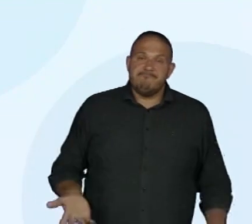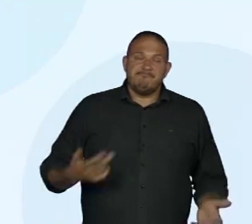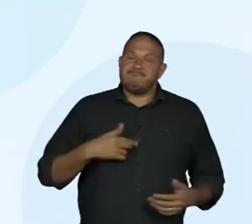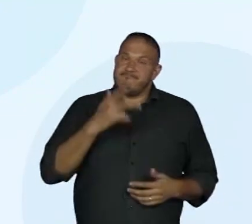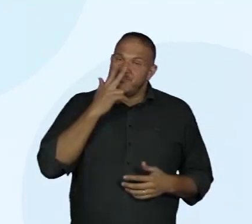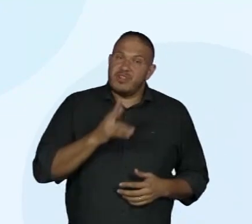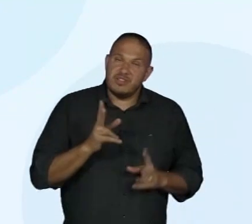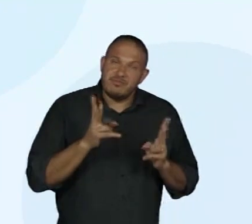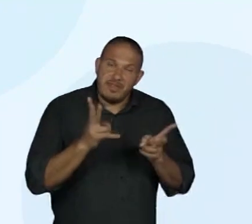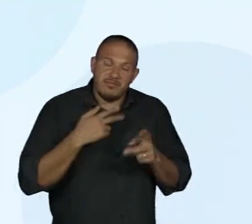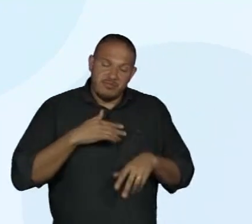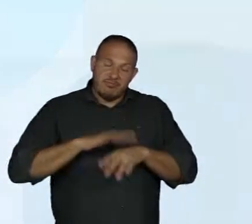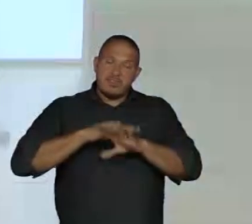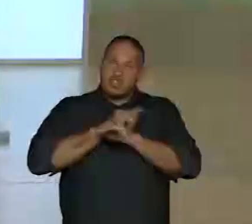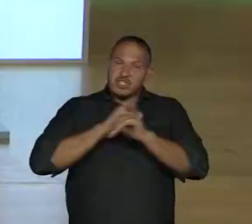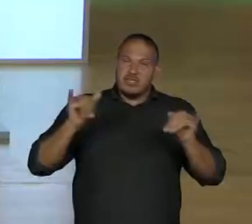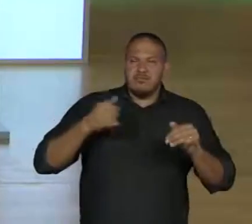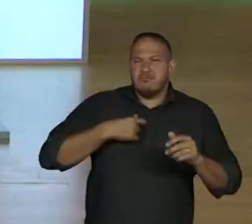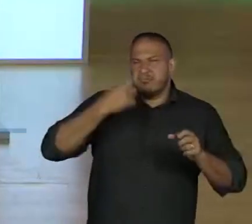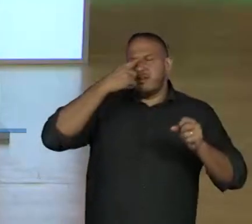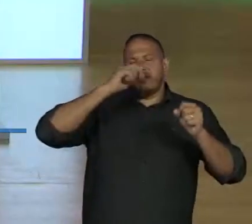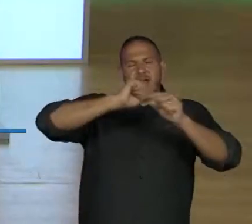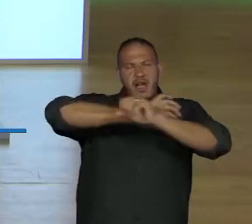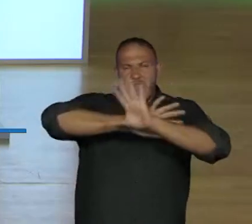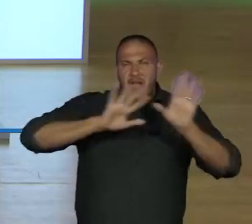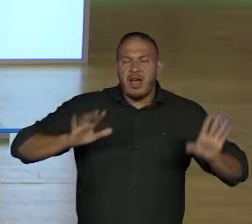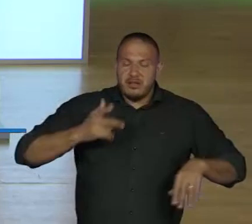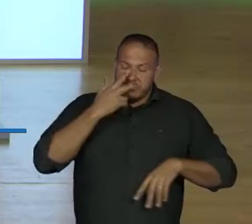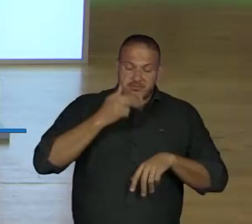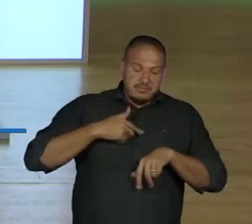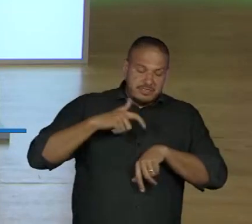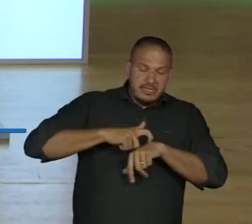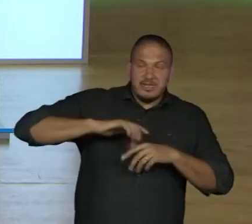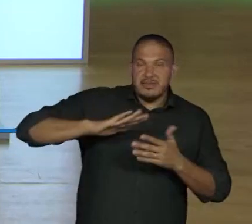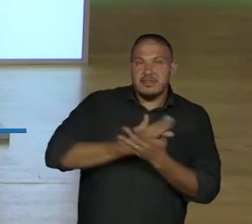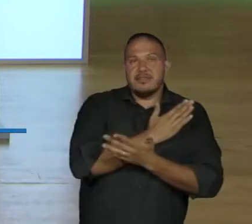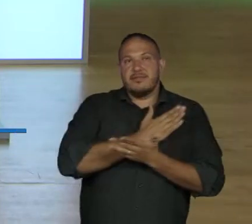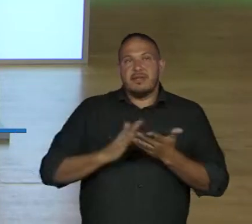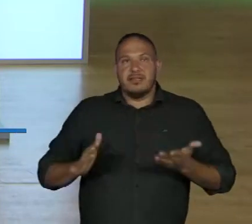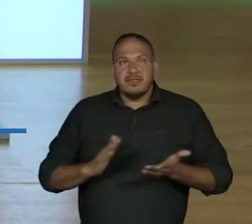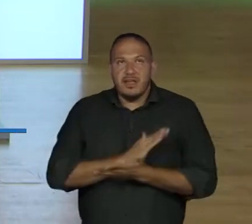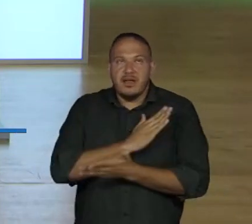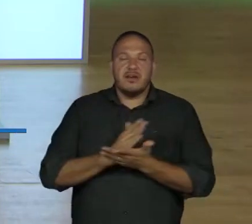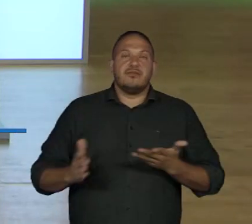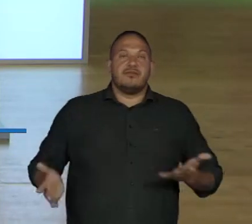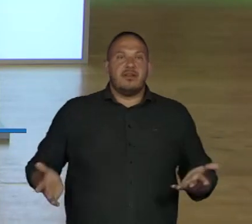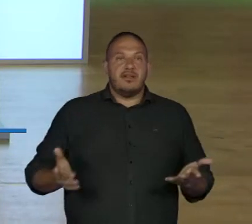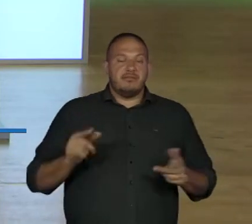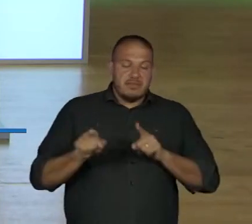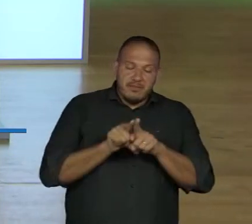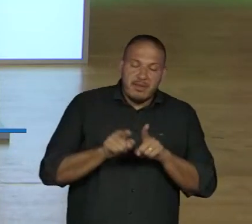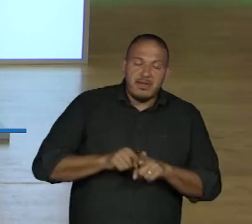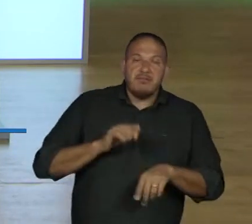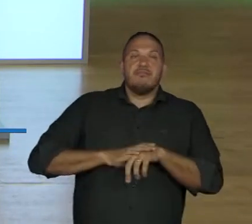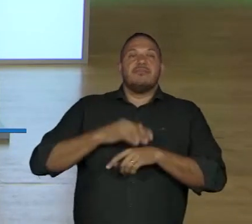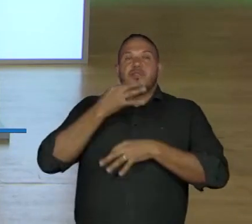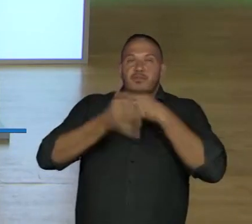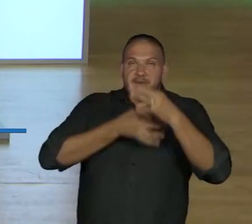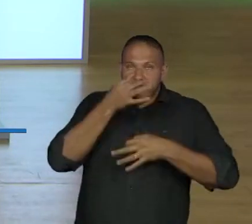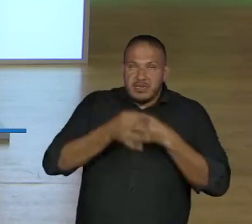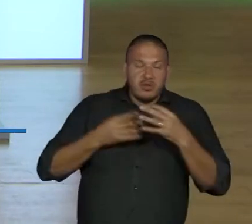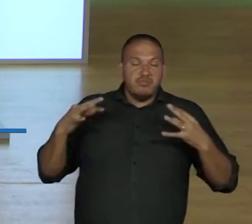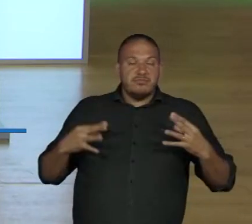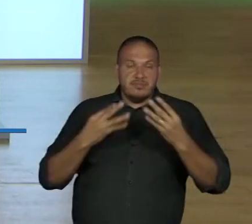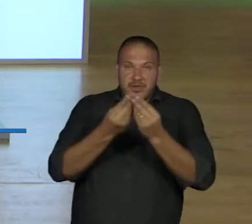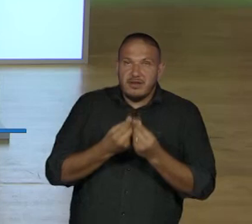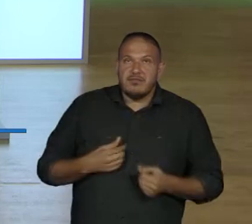nessa notícia ficou bem clara, professora, essa distinção de fato da notícia e opinião da pessoa. E a gente percebe, né, a